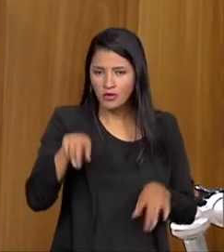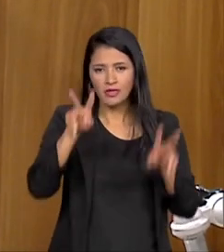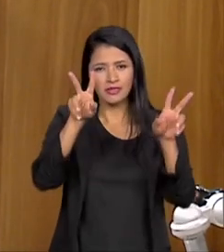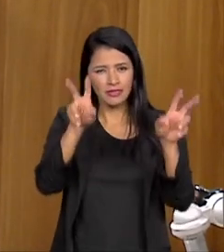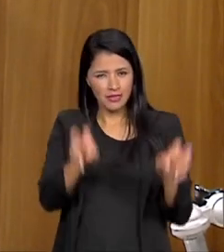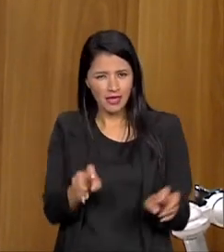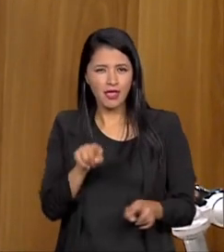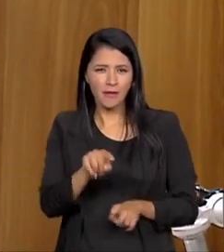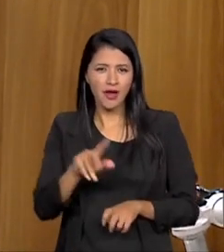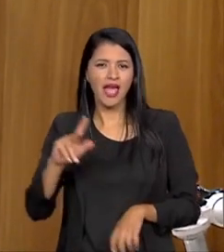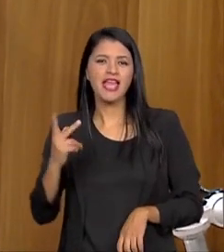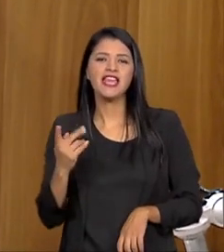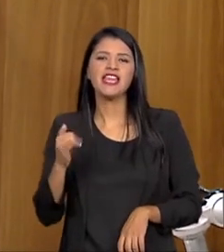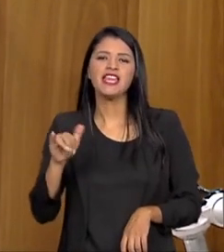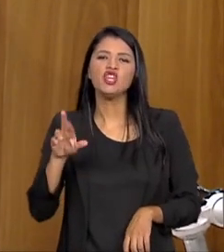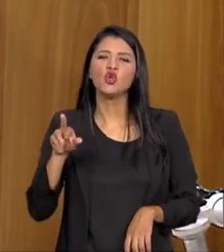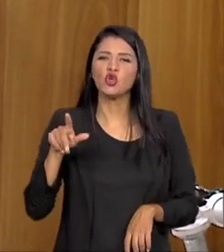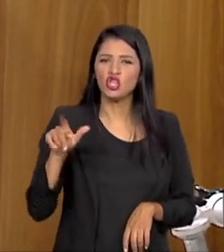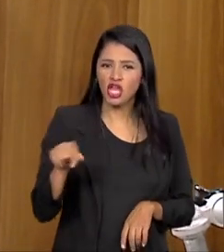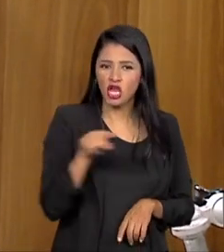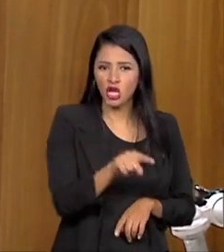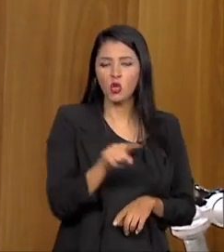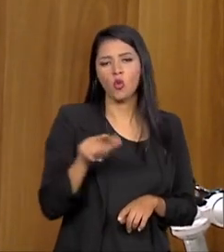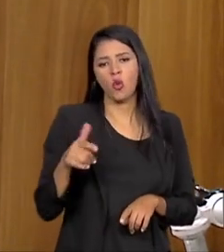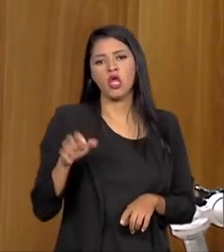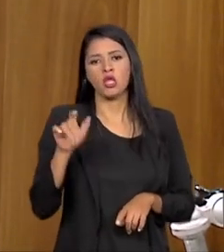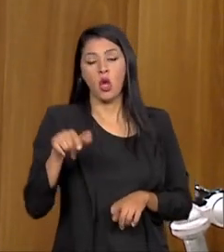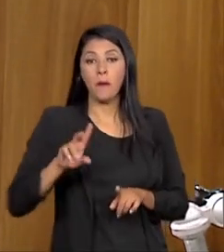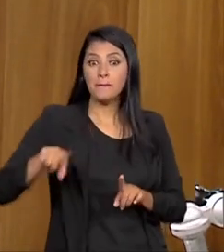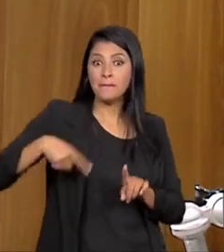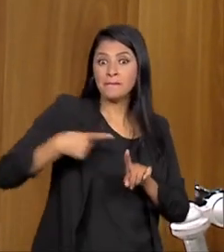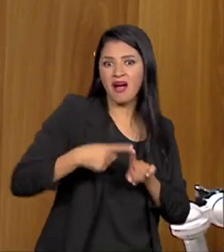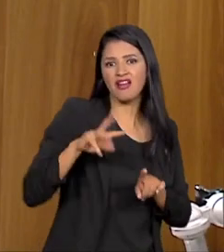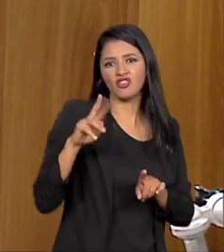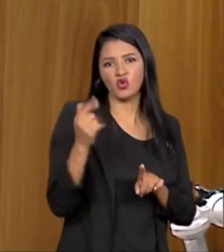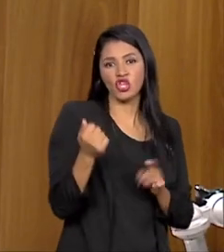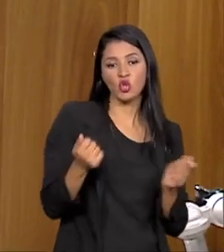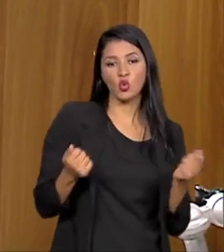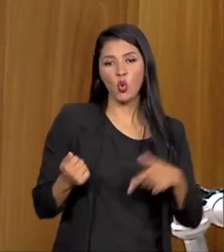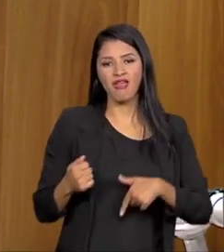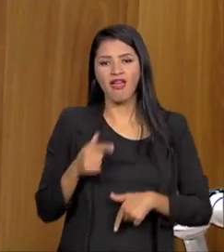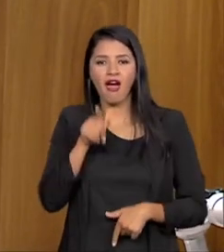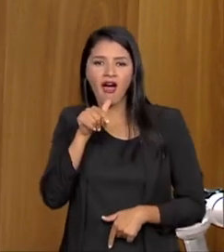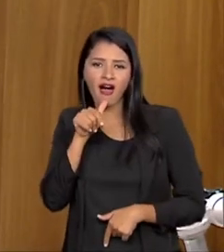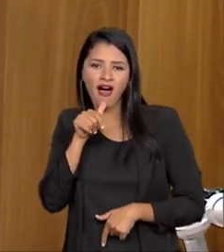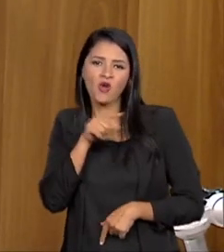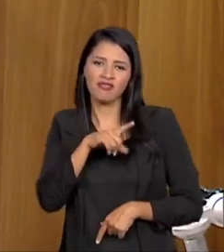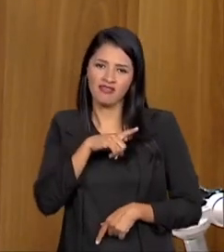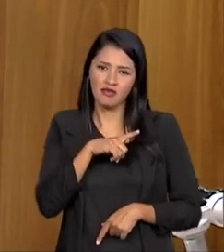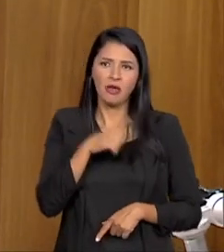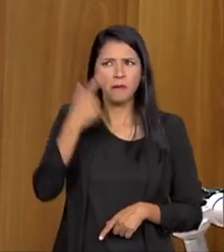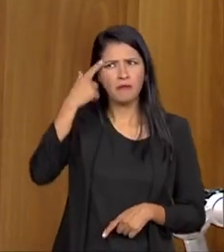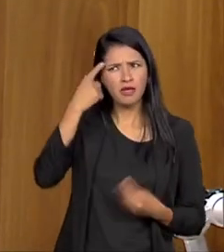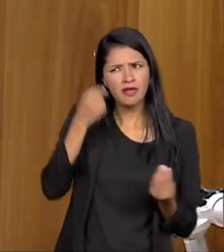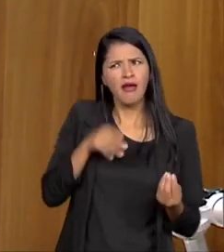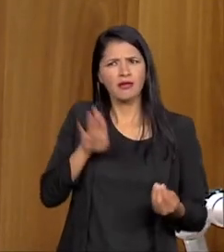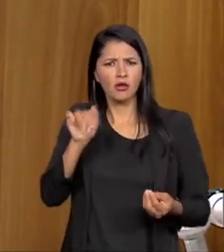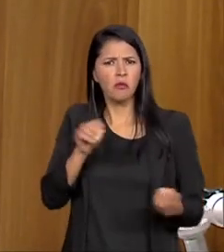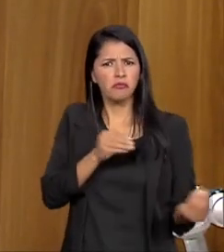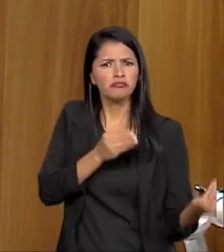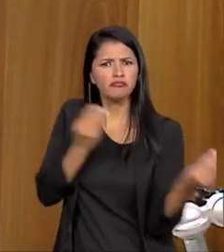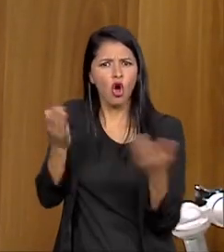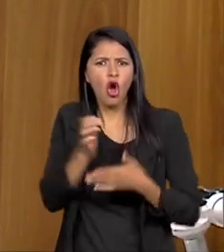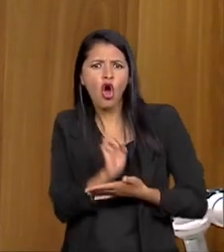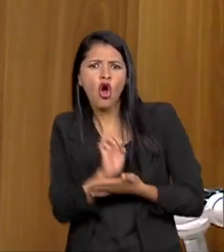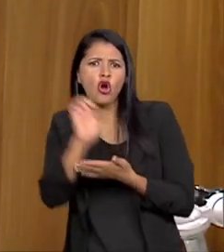hidrogênio o etanol tem três vezes mais hidrogênio do que a água né então você pensar que a gente pode exportar o etanol etanol